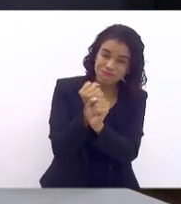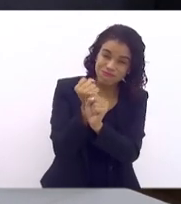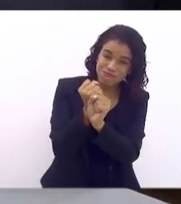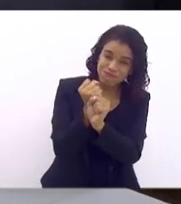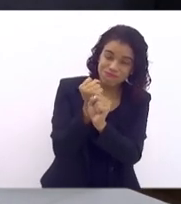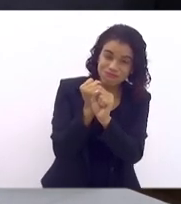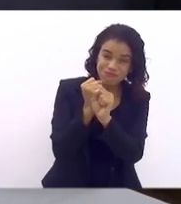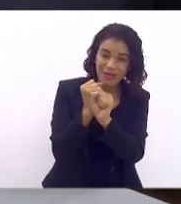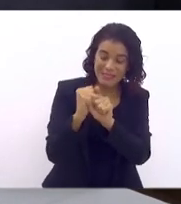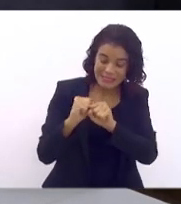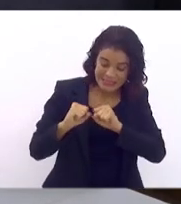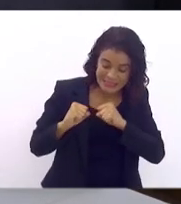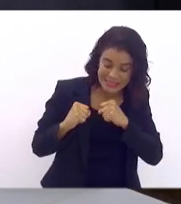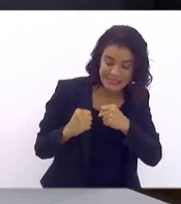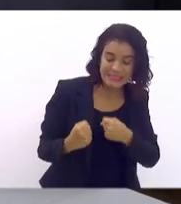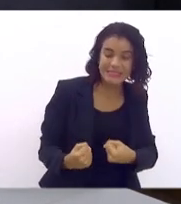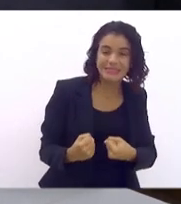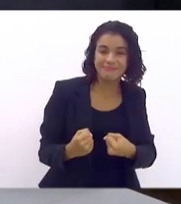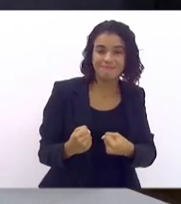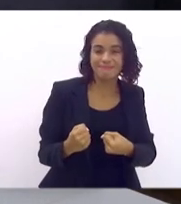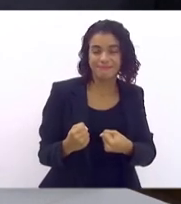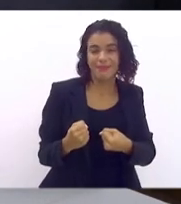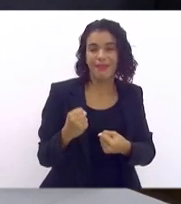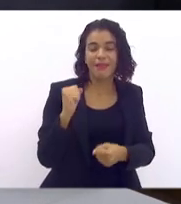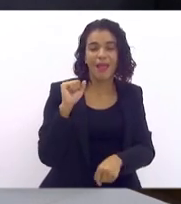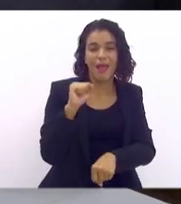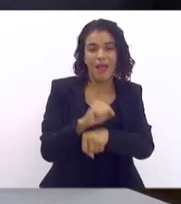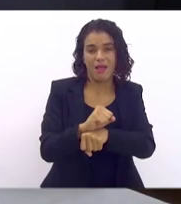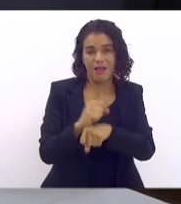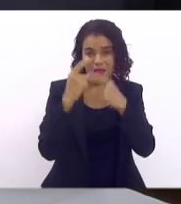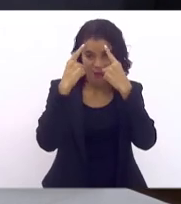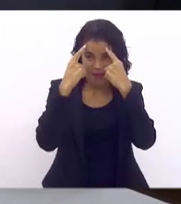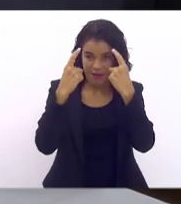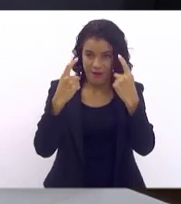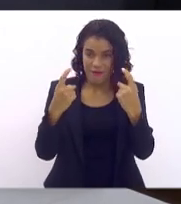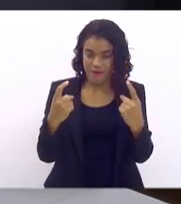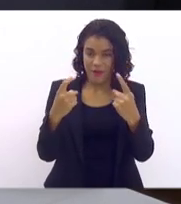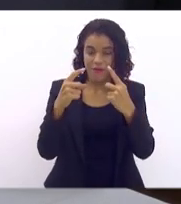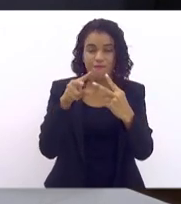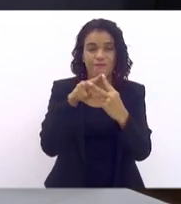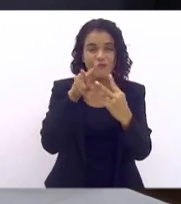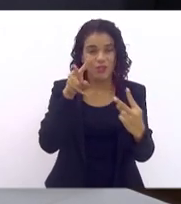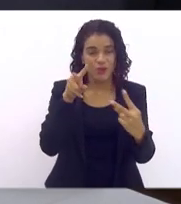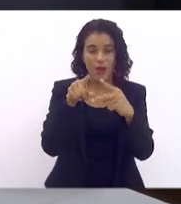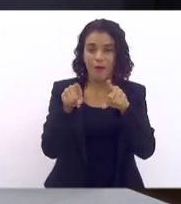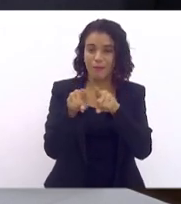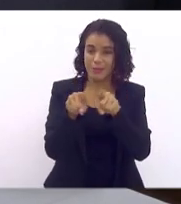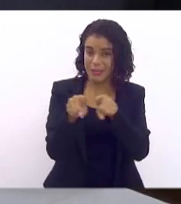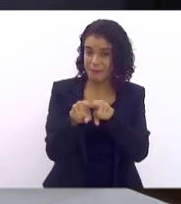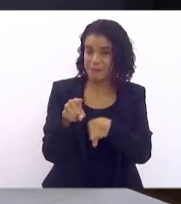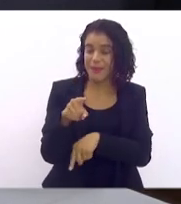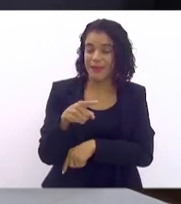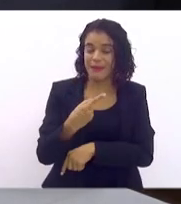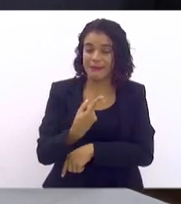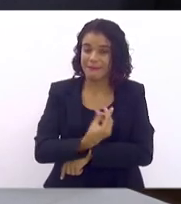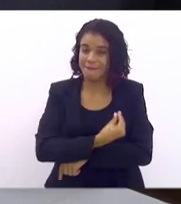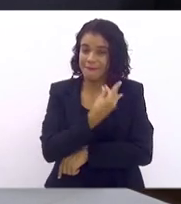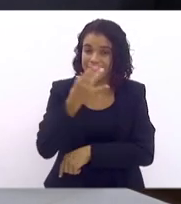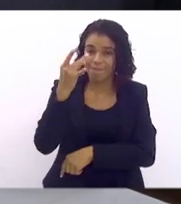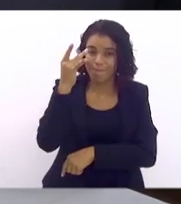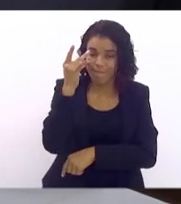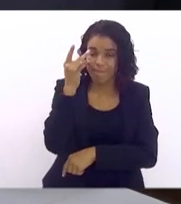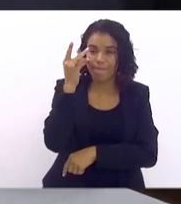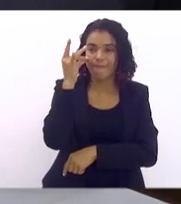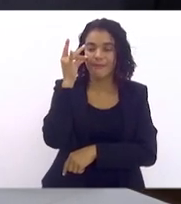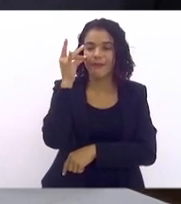mais especificamente à violência, não do mundo virtual ao do mundo real, e a gente